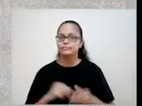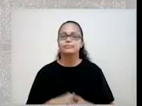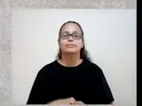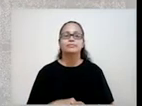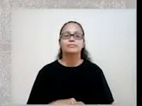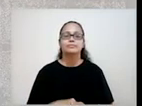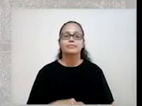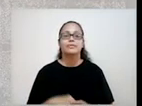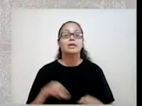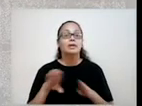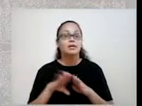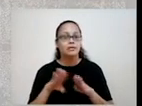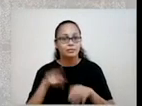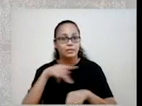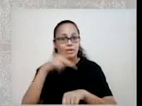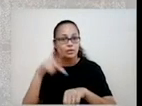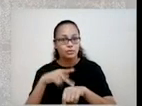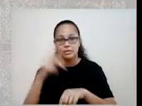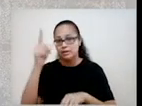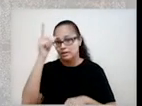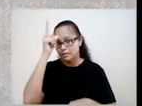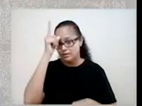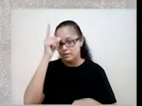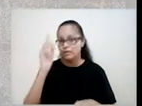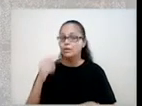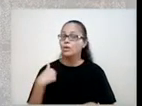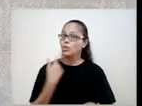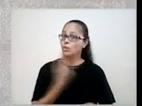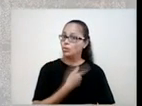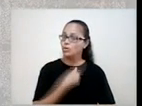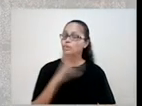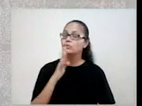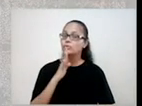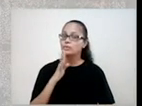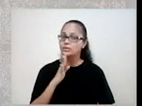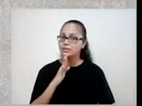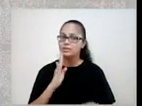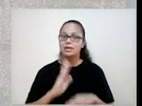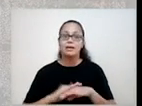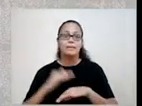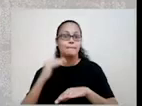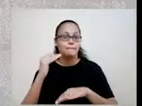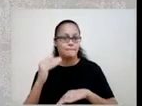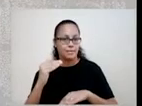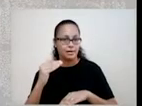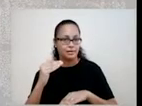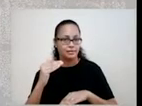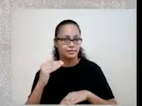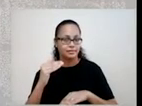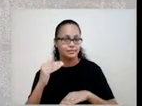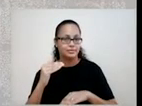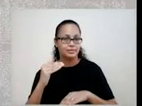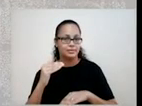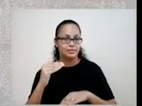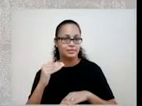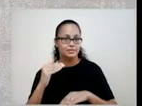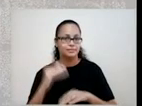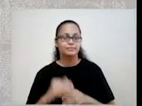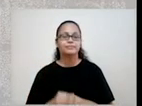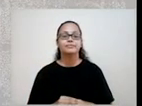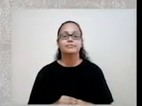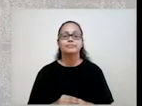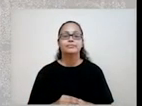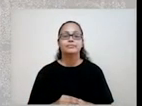da Alemanha. Então nós vamos conhecer um pouquinho mais sobre esses gênios